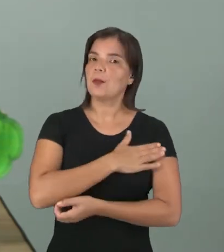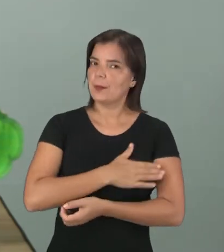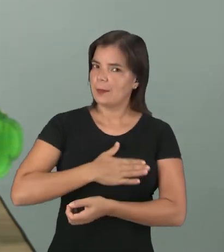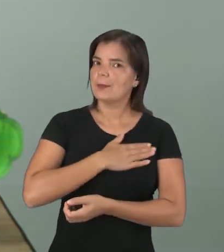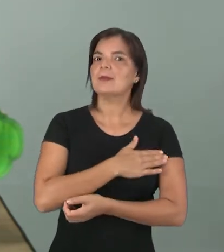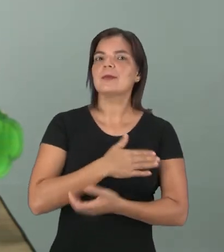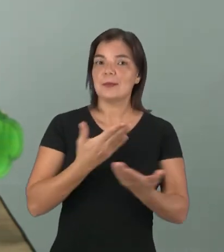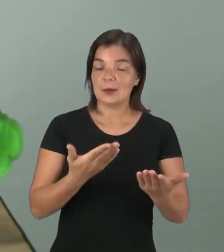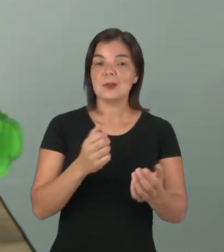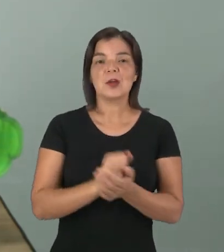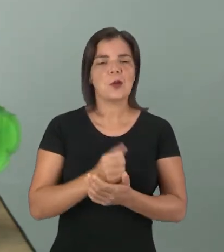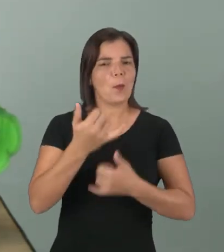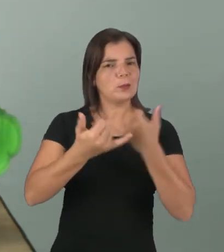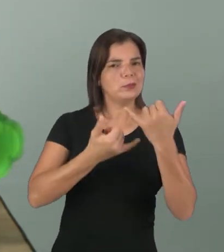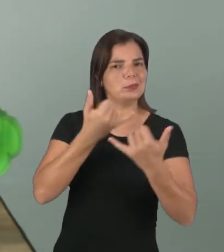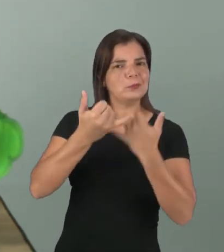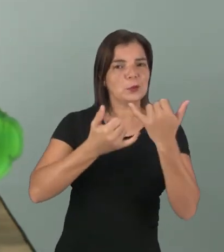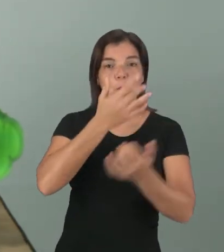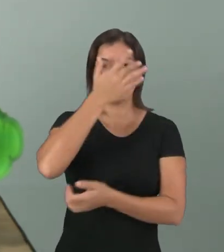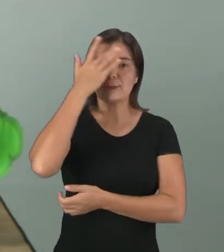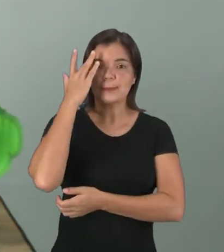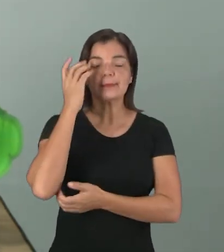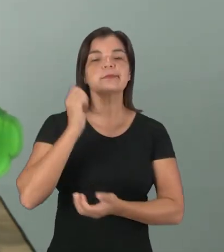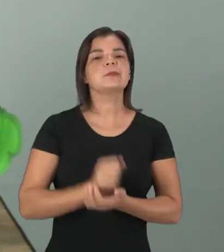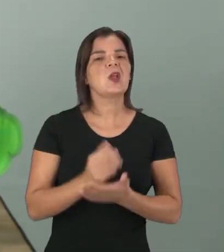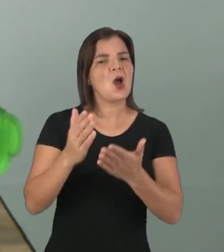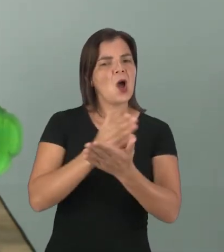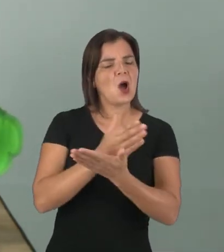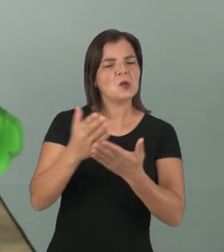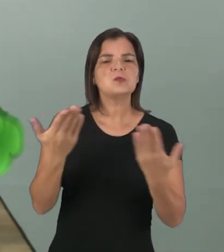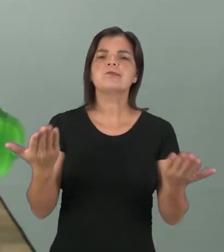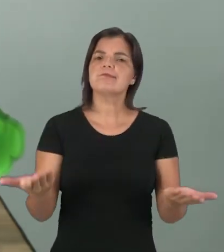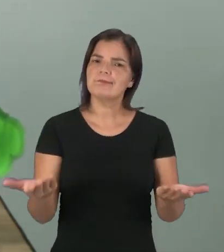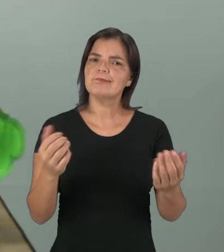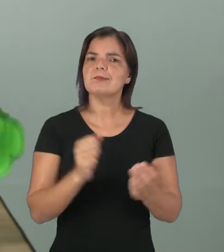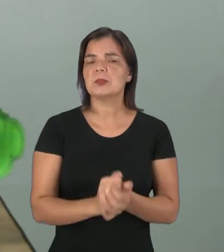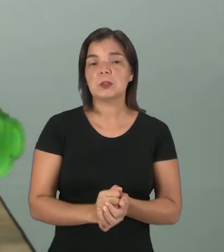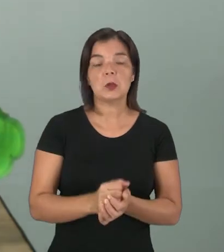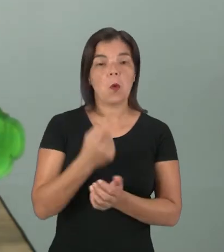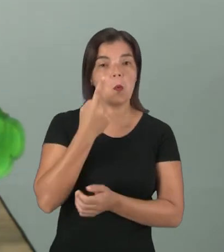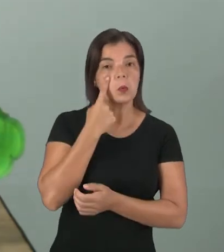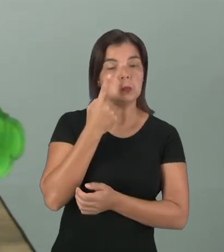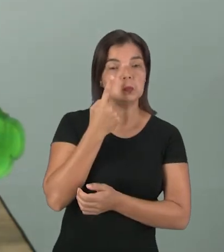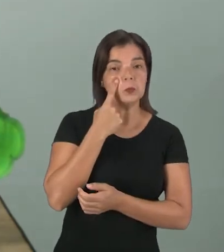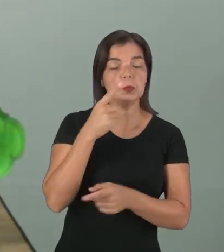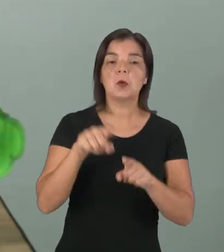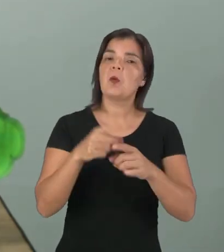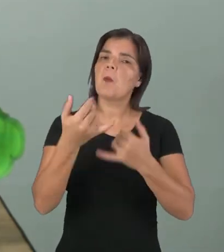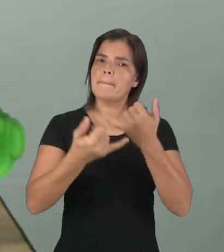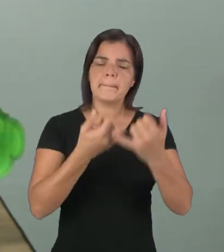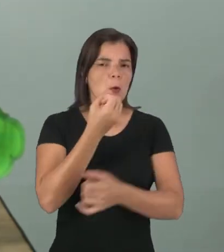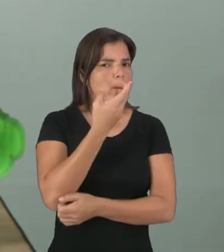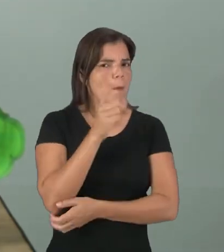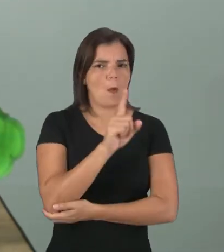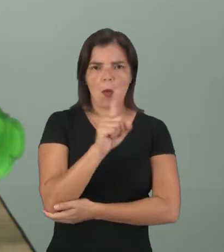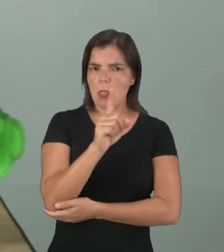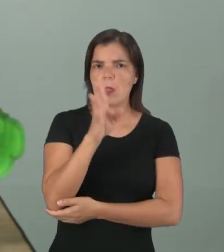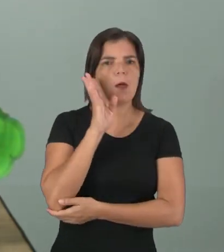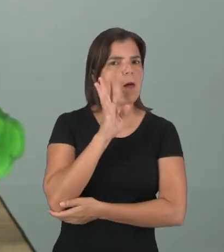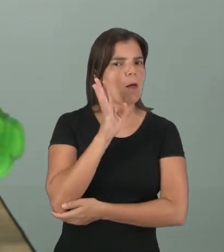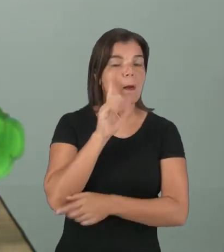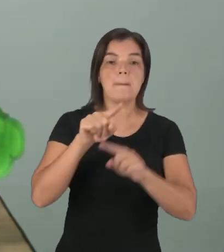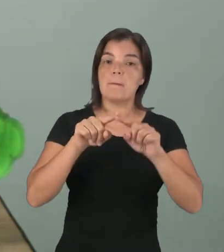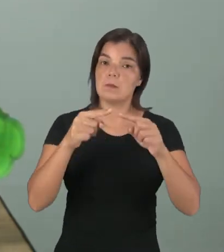gosta muito de tirar brincadeiras com as pessoas. Algumas delas não são vistas como brincadeiras boas nem